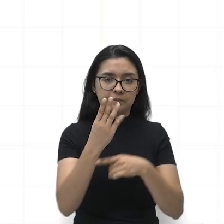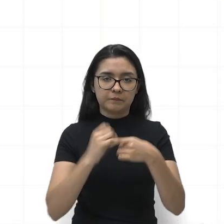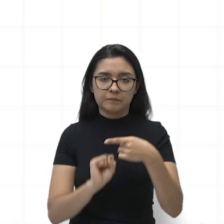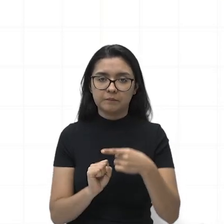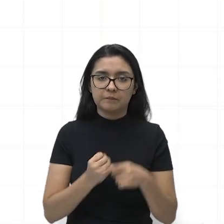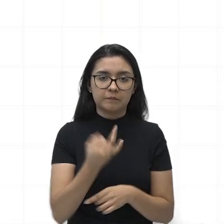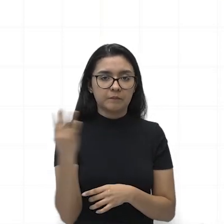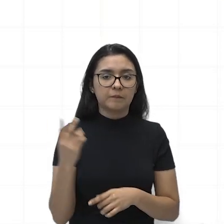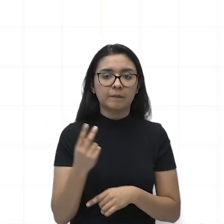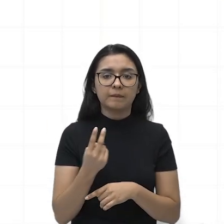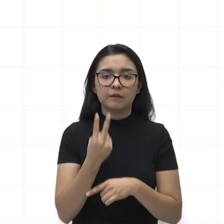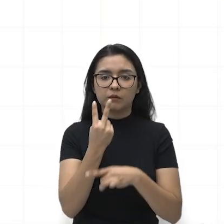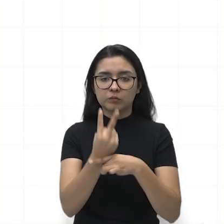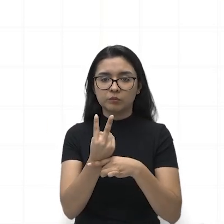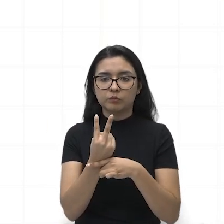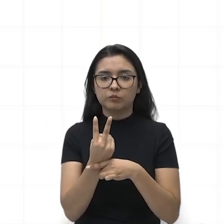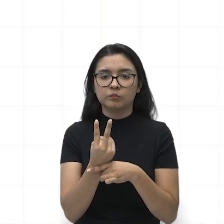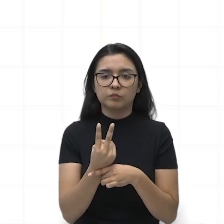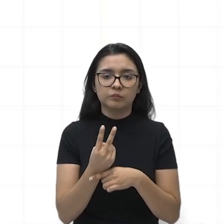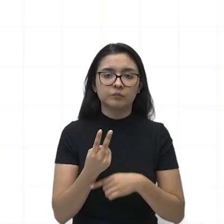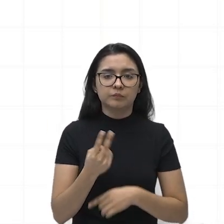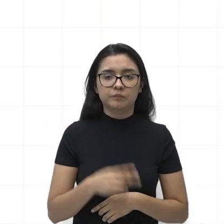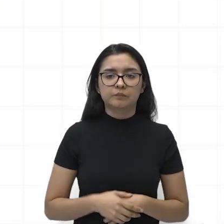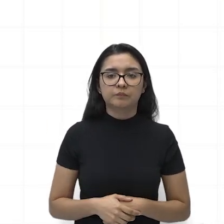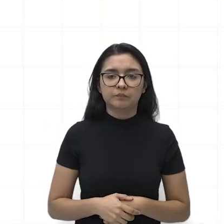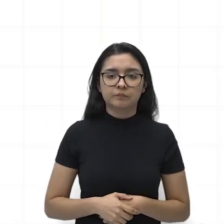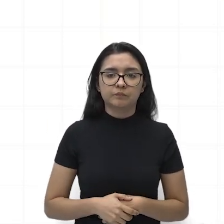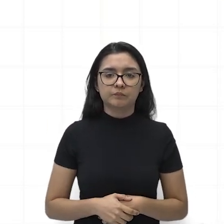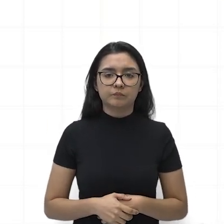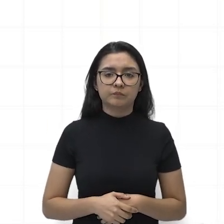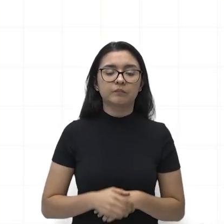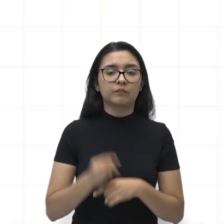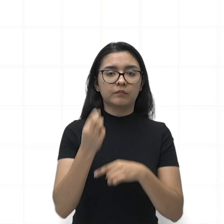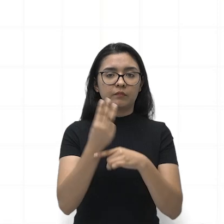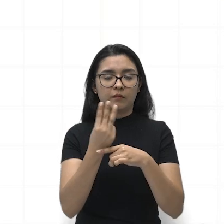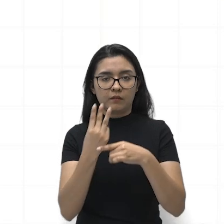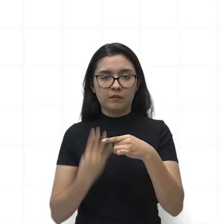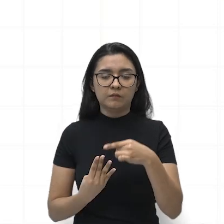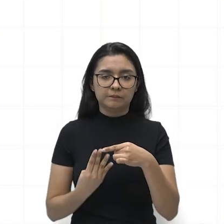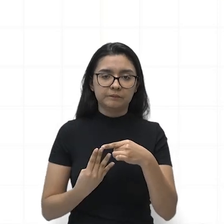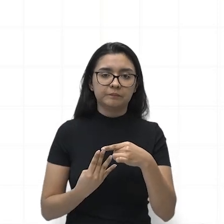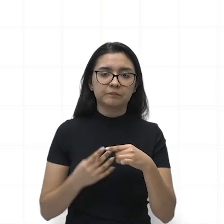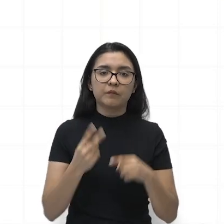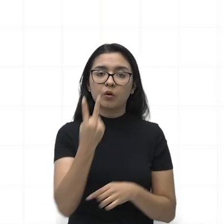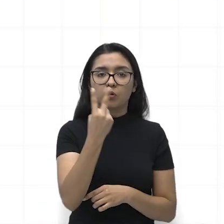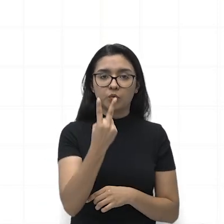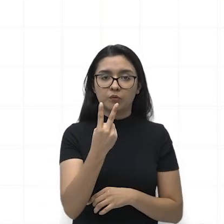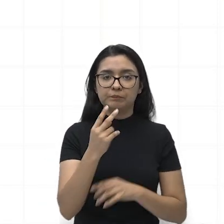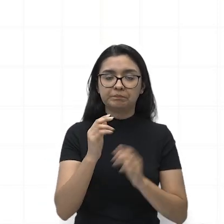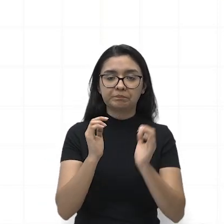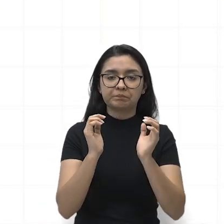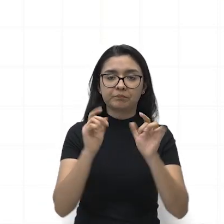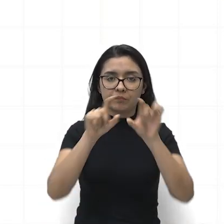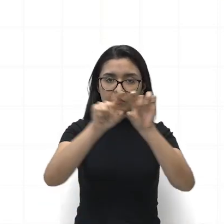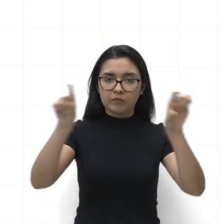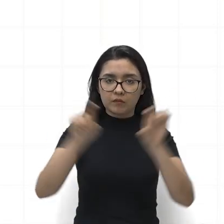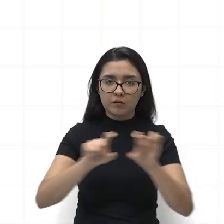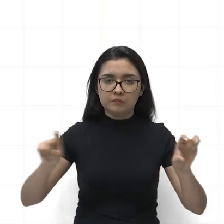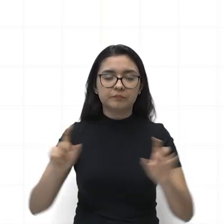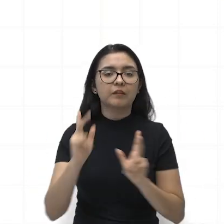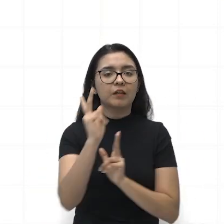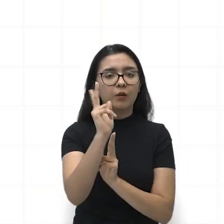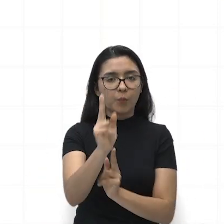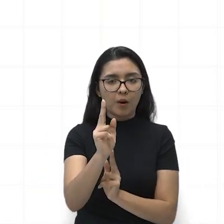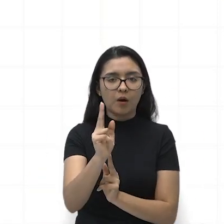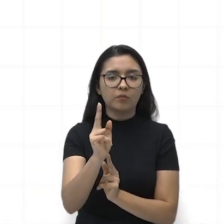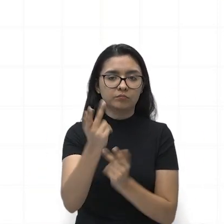cabe 2 vezes em 3/4, ó. Dois grupos iguais, ó, com o mesmo